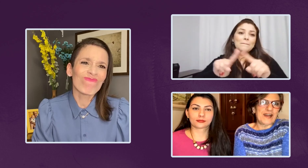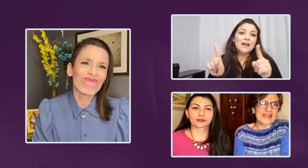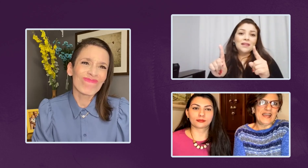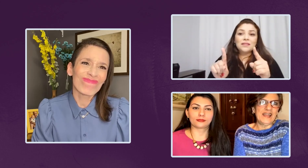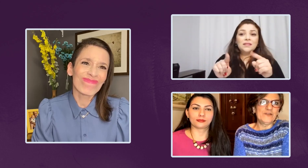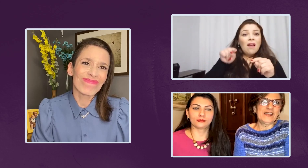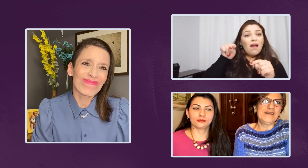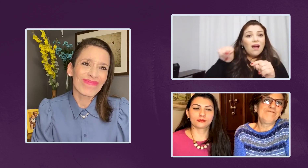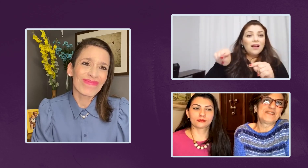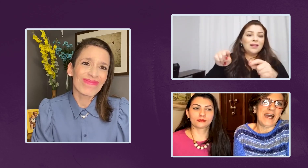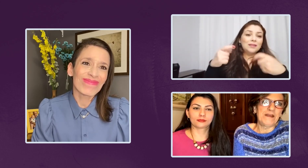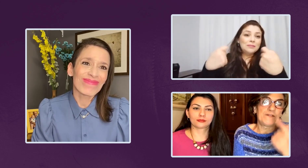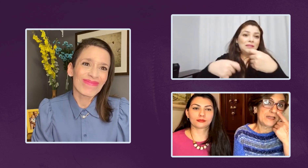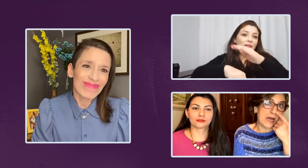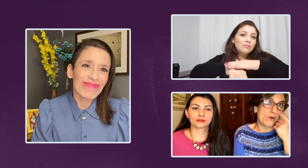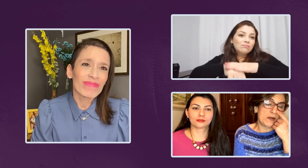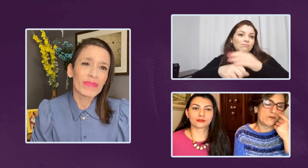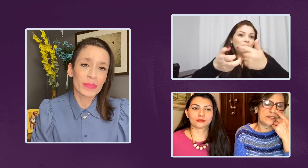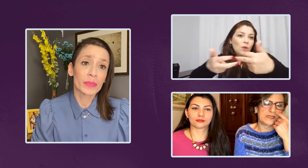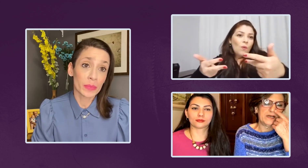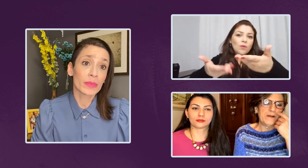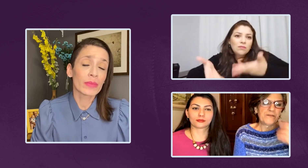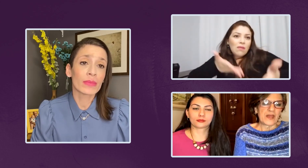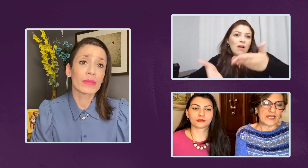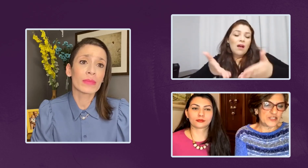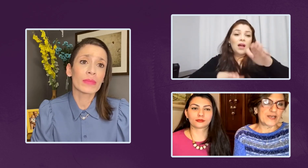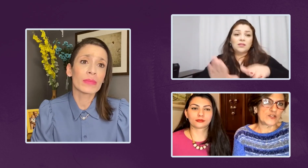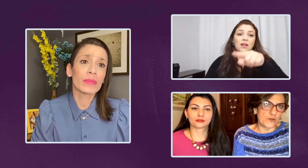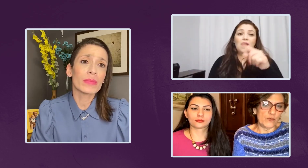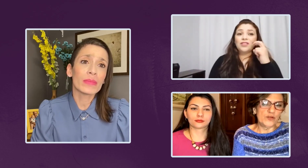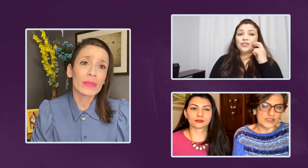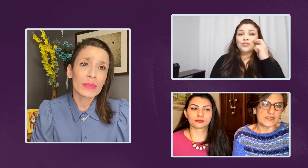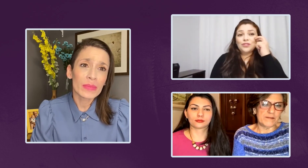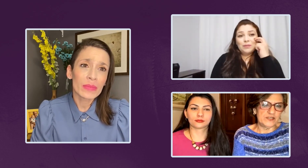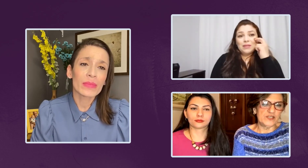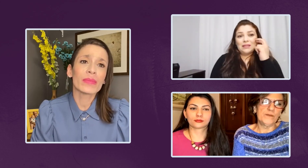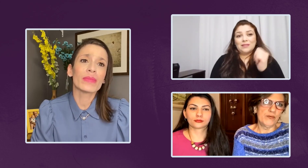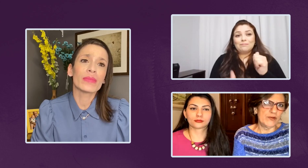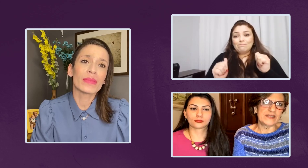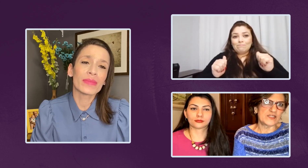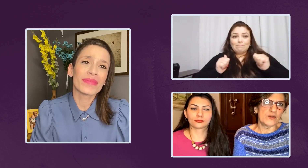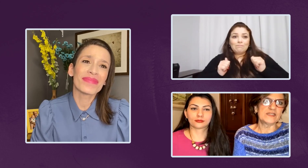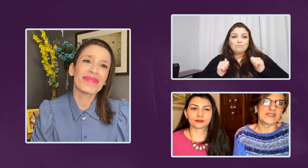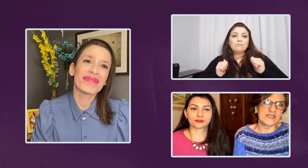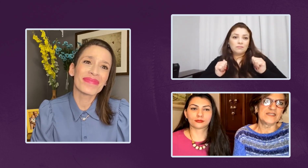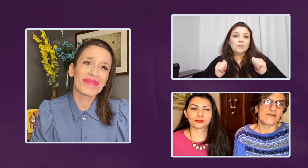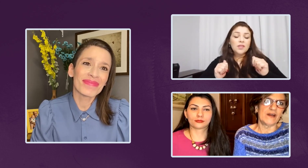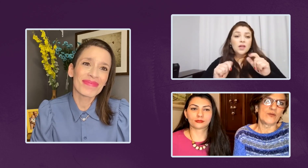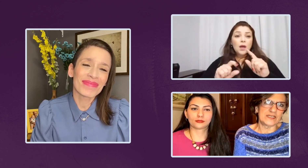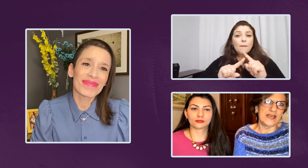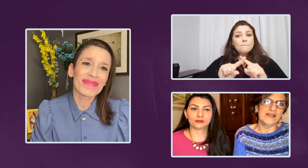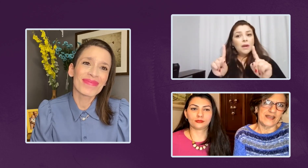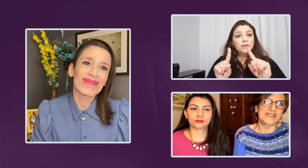preferia ficar na dela do que, sabe, enfrentar alguma coisa. Eu acredito que ela sofreu muito, a gente sabe disso, bullying, essas coisas que existem